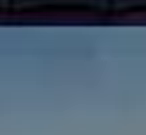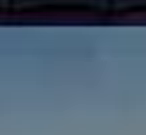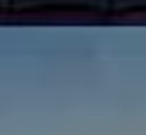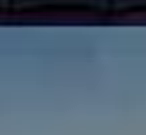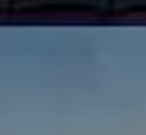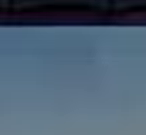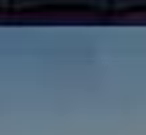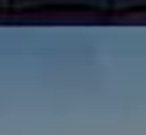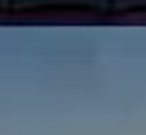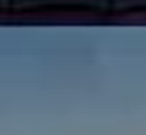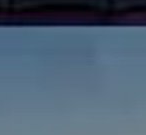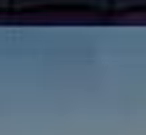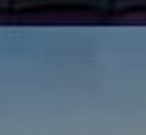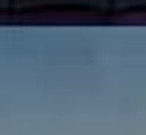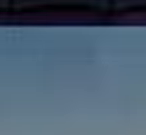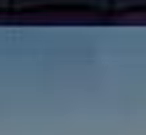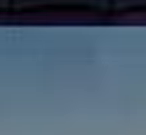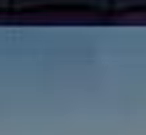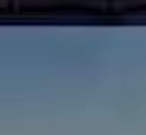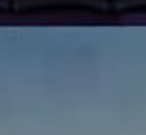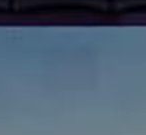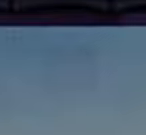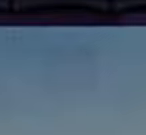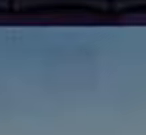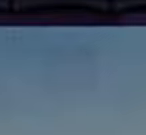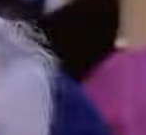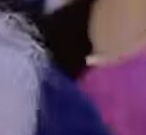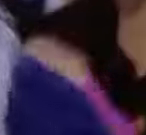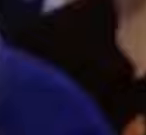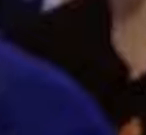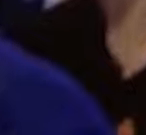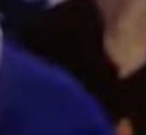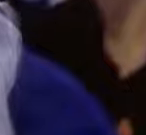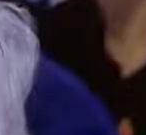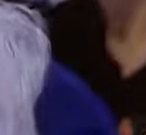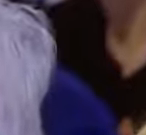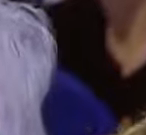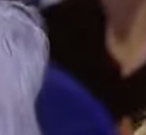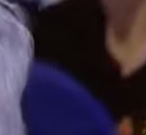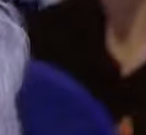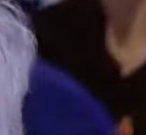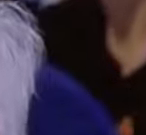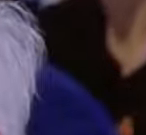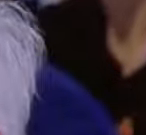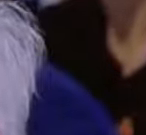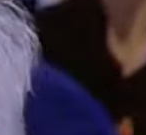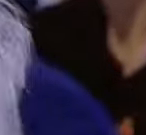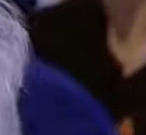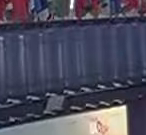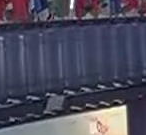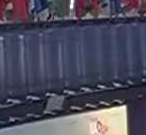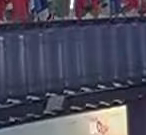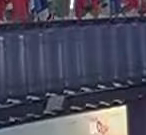e Agricultura, o mundo continua incapaz de encontrar soluções para um drama que envergonha a humanidade,